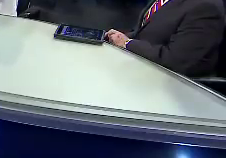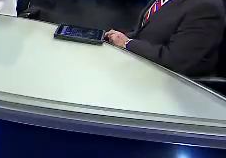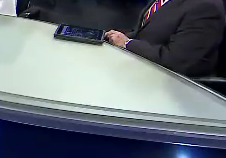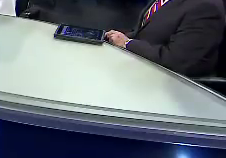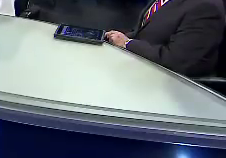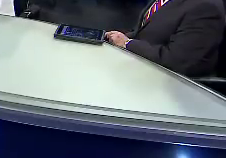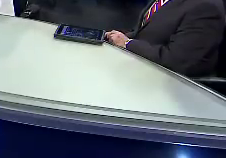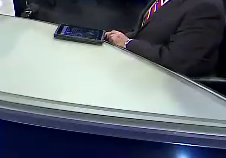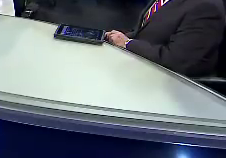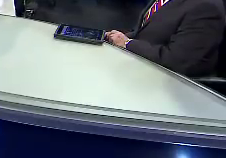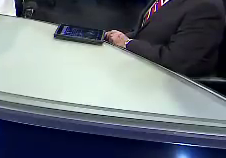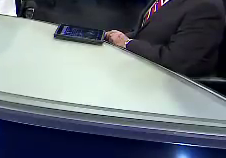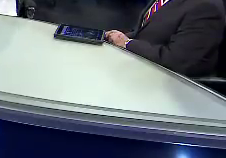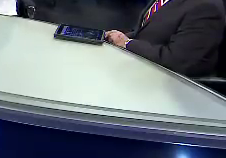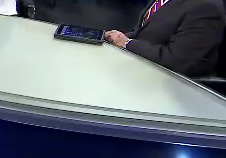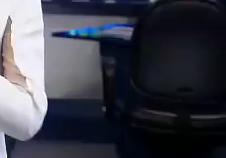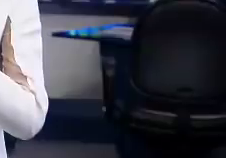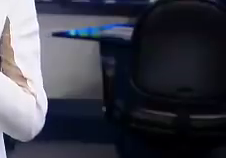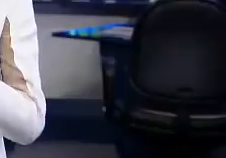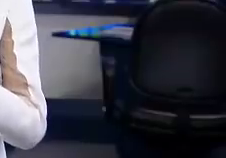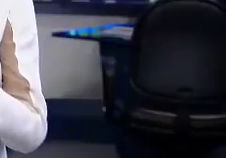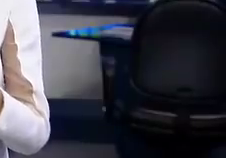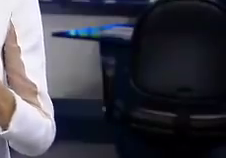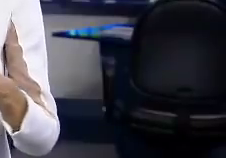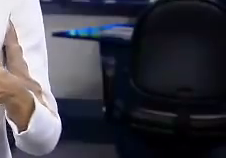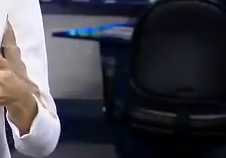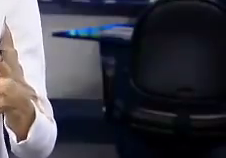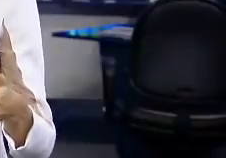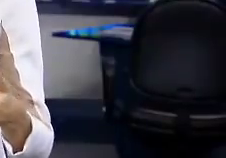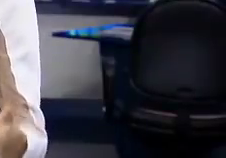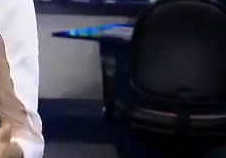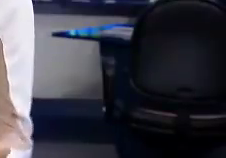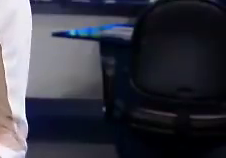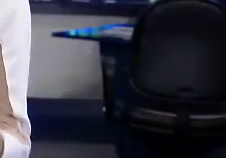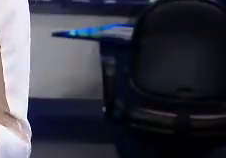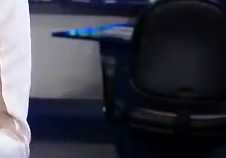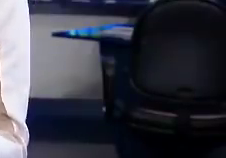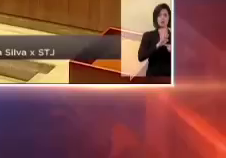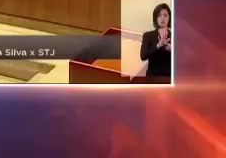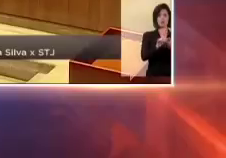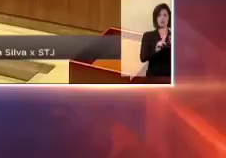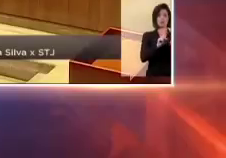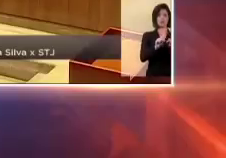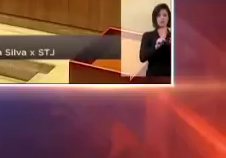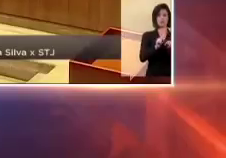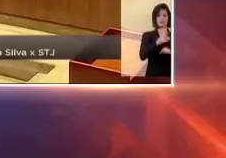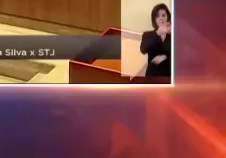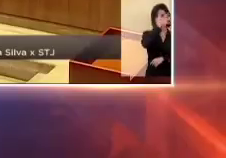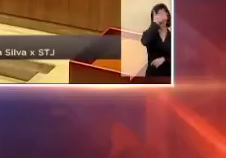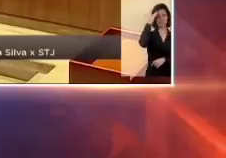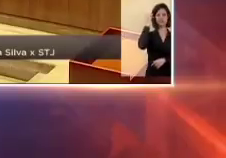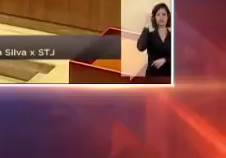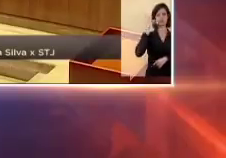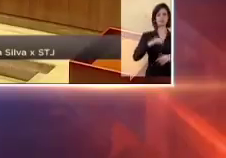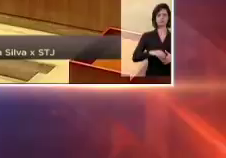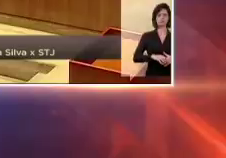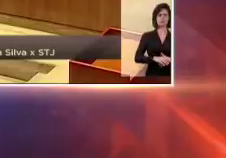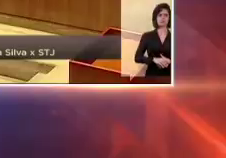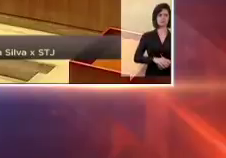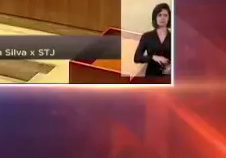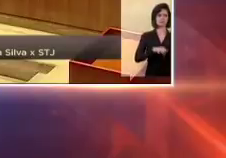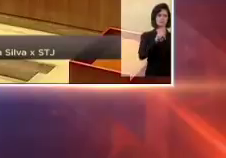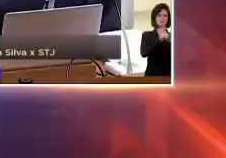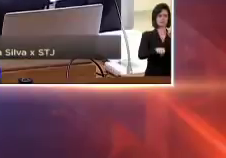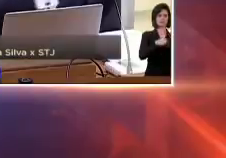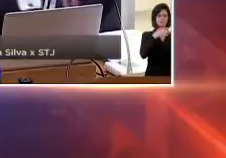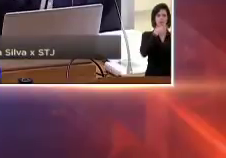Reinaldo, vou pedir para você aguardar um minutinho, a gente vai ouvir um pouco do voto do ministro Luiz Fux, que está falando neste momento. Vamos ouvir, daqui a pouco a gente volta